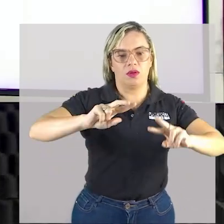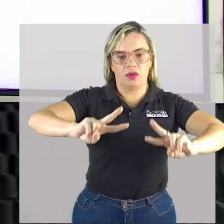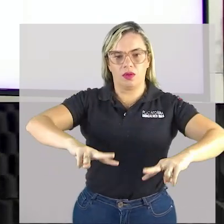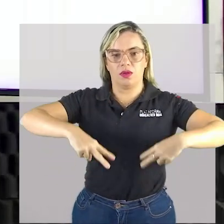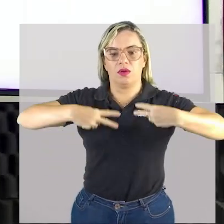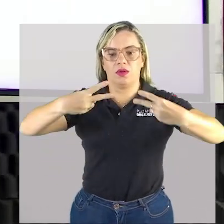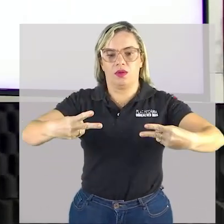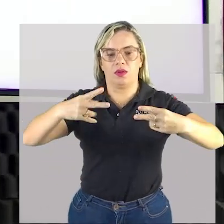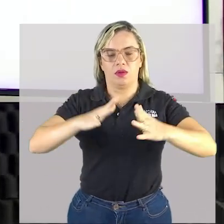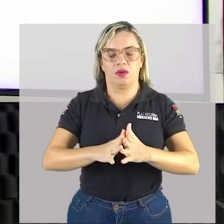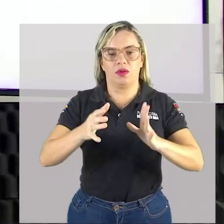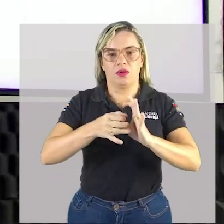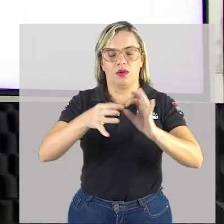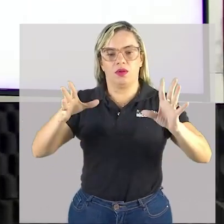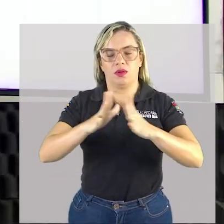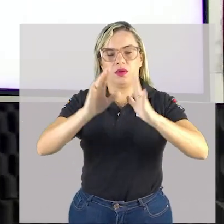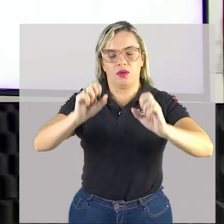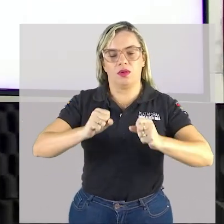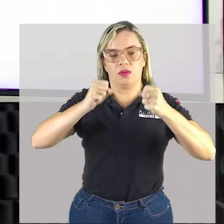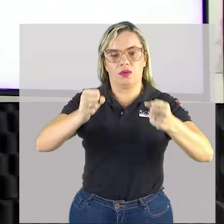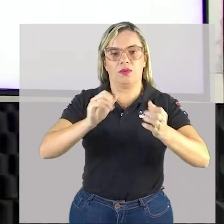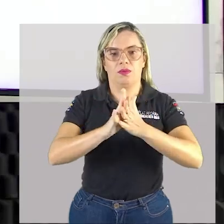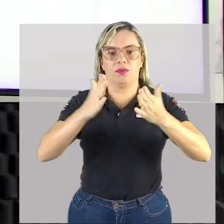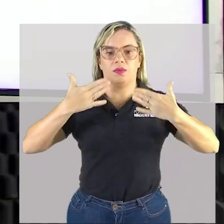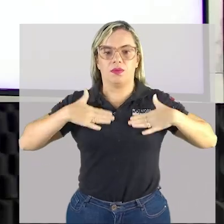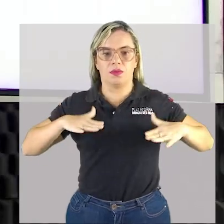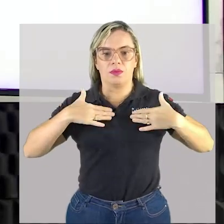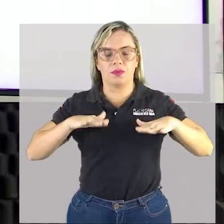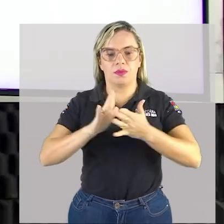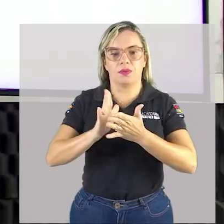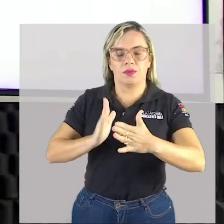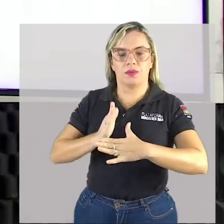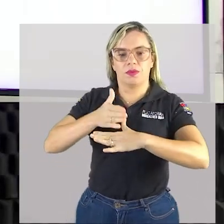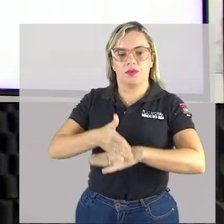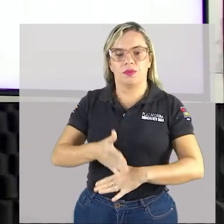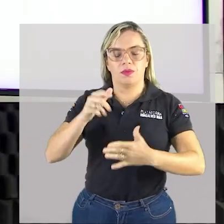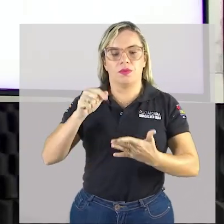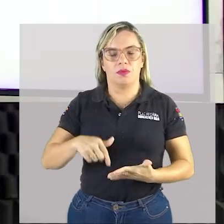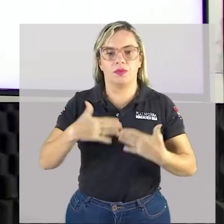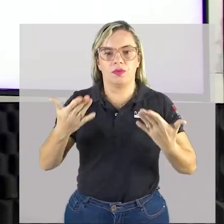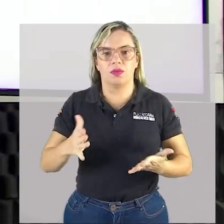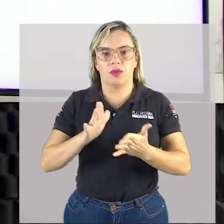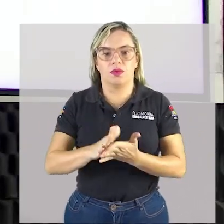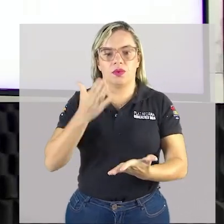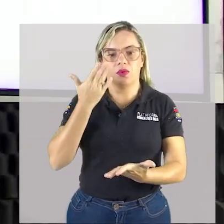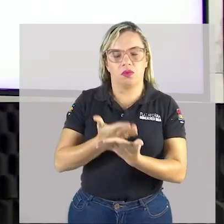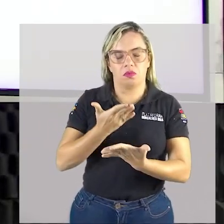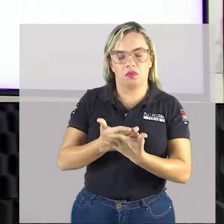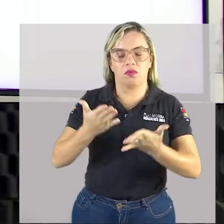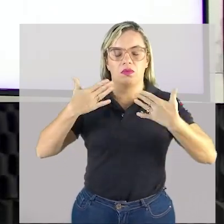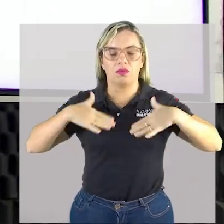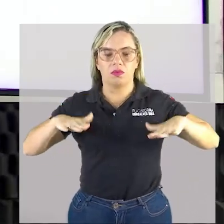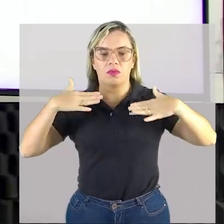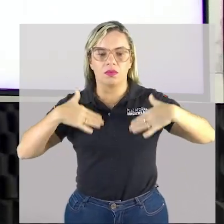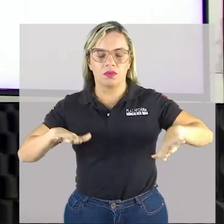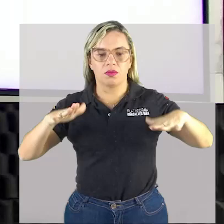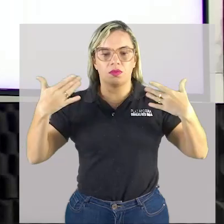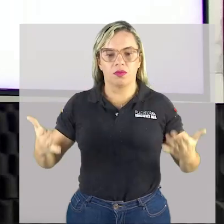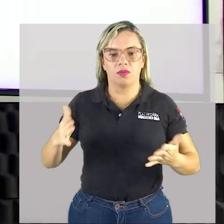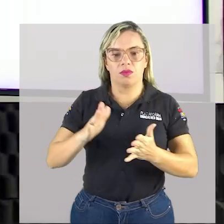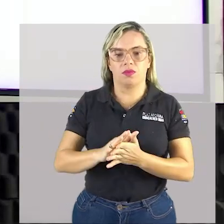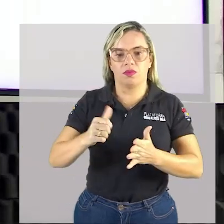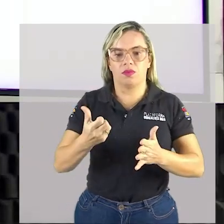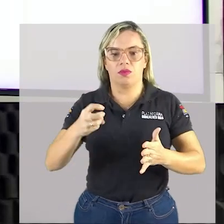está disponível, então vocês podem, com calma, depois acessar, estudar tranquilamente, tá bom? Então a gente vem aqui para a